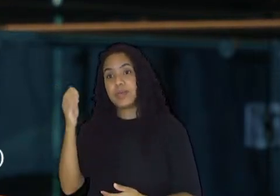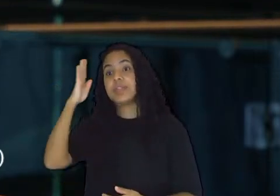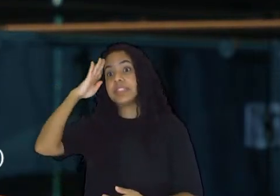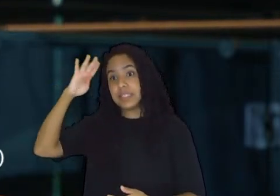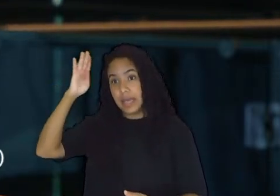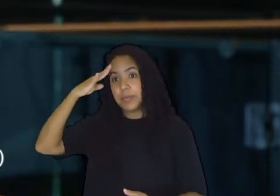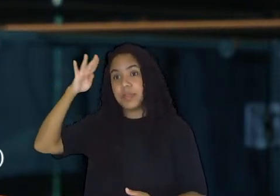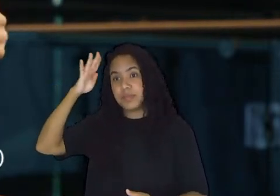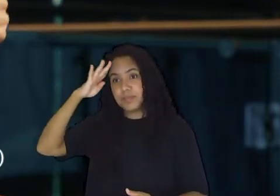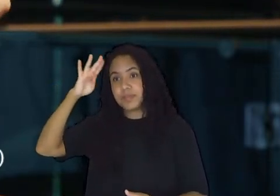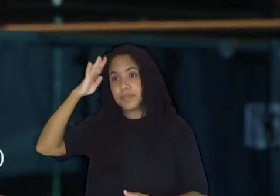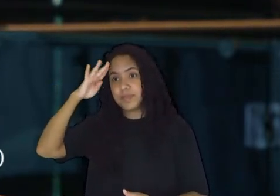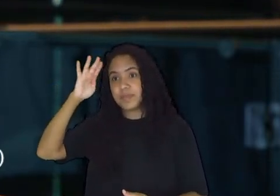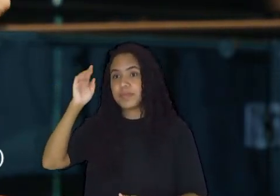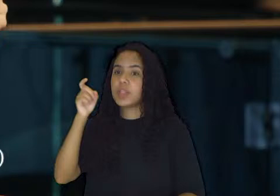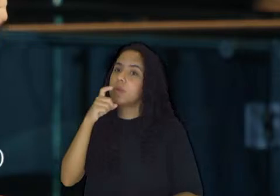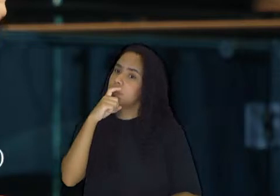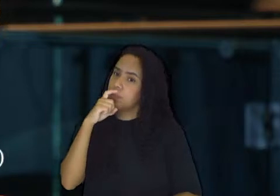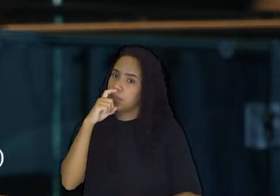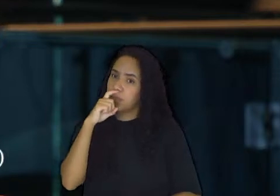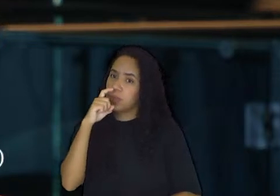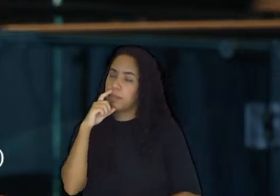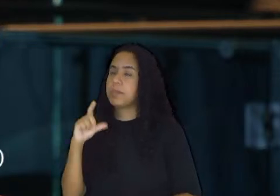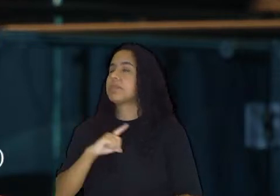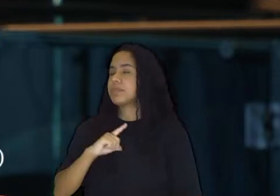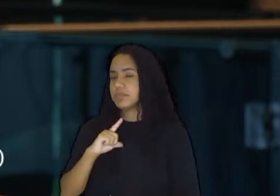ele não te puxa lá na cama dele e fala assim, mãe,